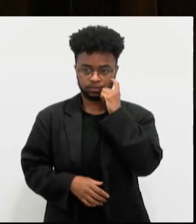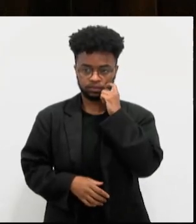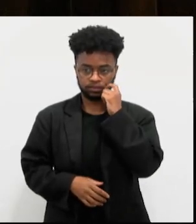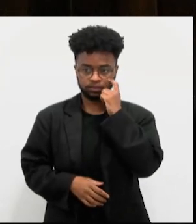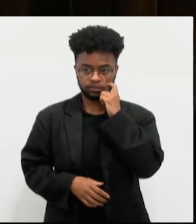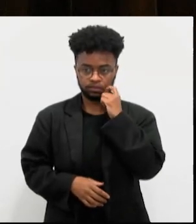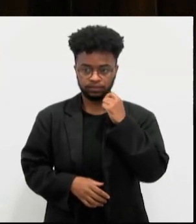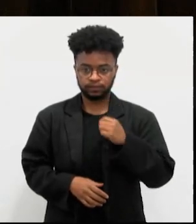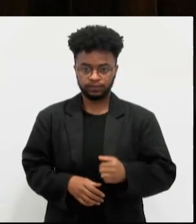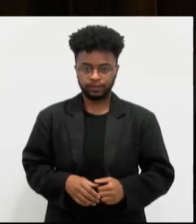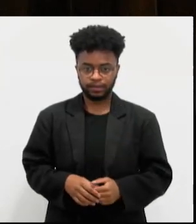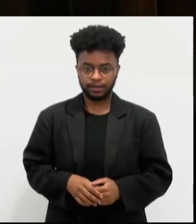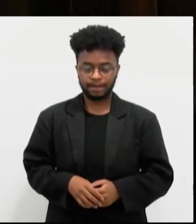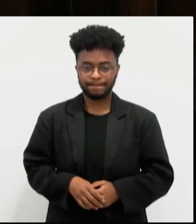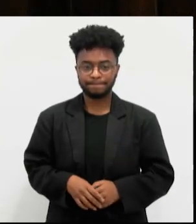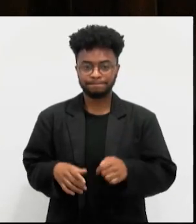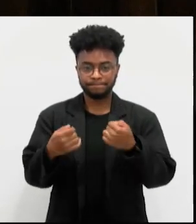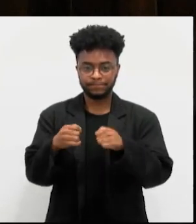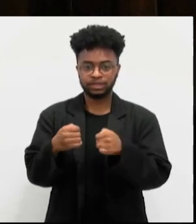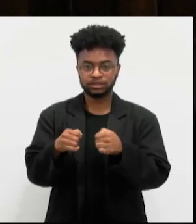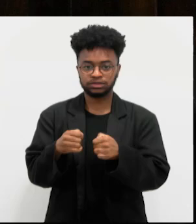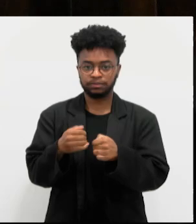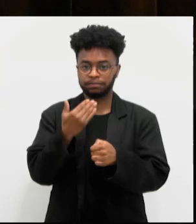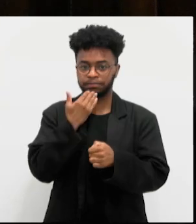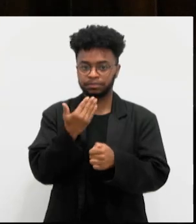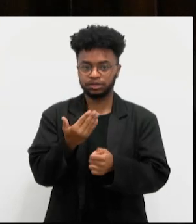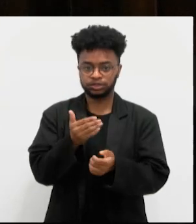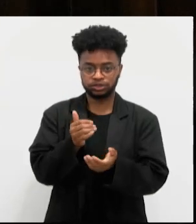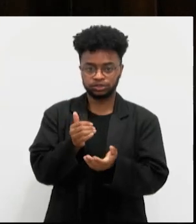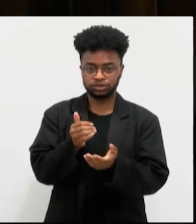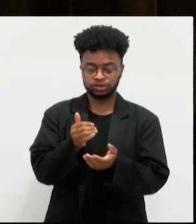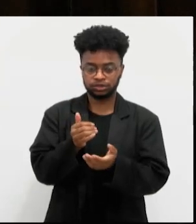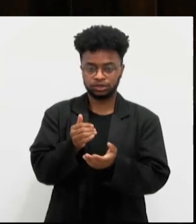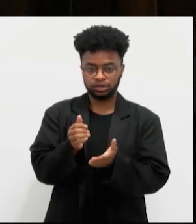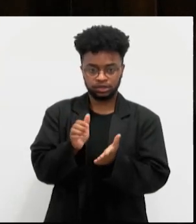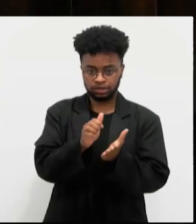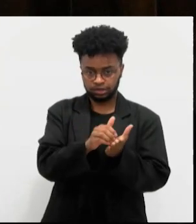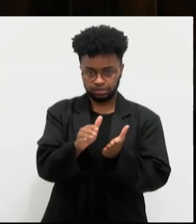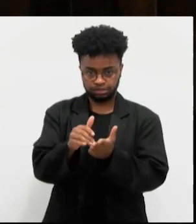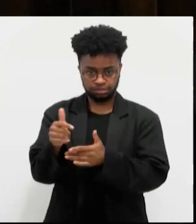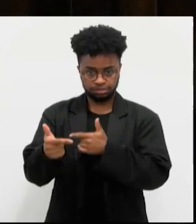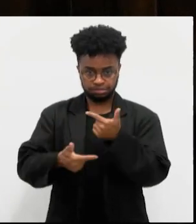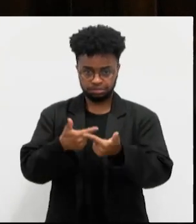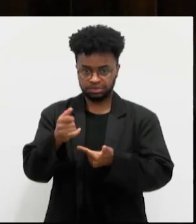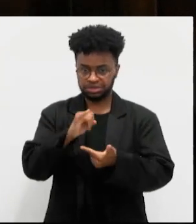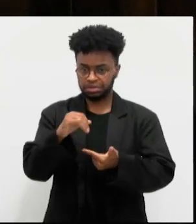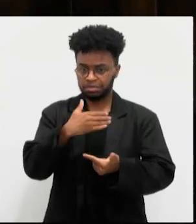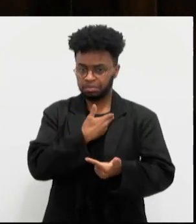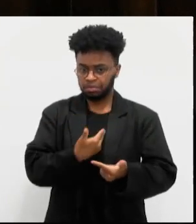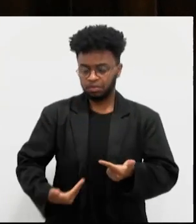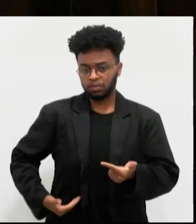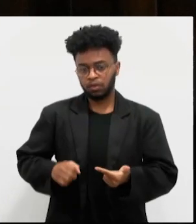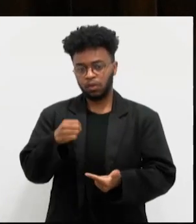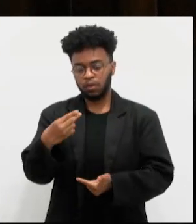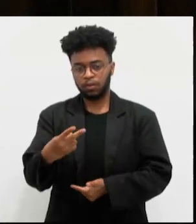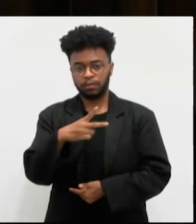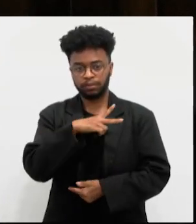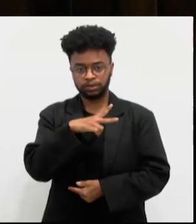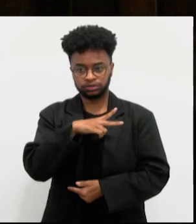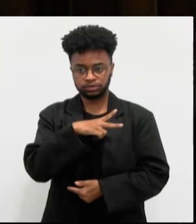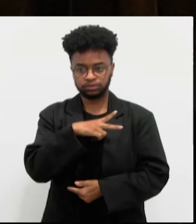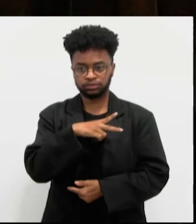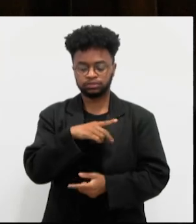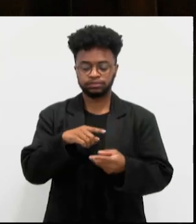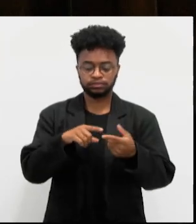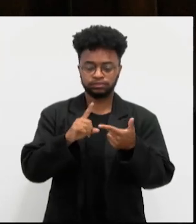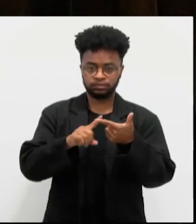desincompatibilizar do seu emprego, cargo ou função. Tinha que sair de qualquer lugar, fosse público ou privado. Entregar